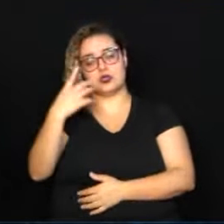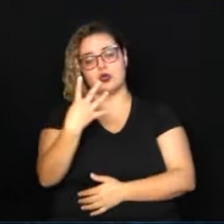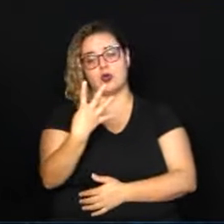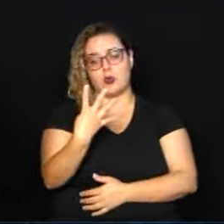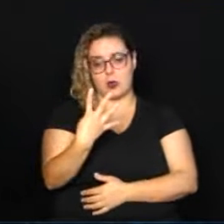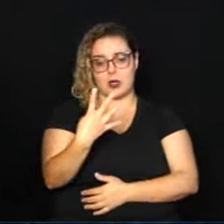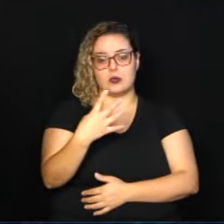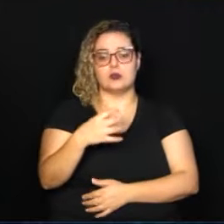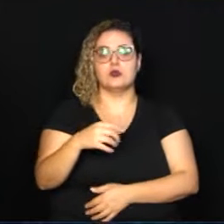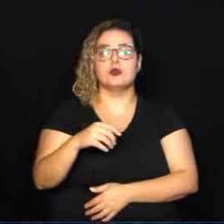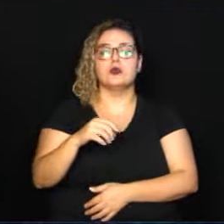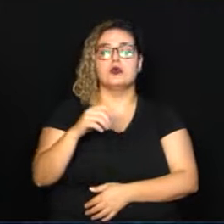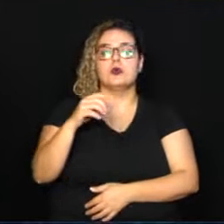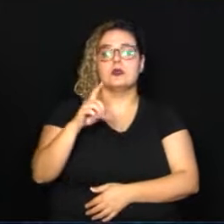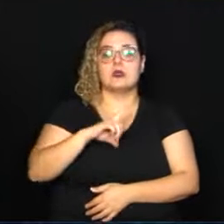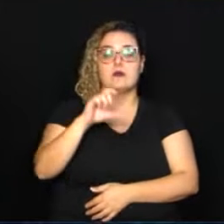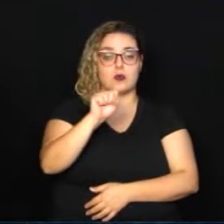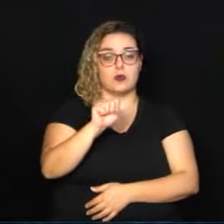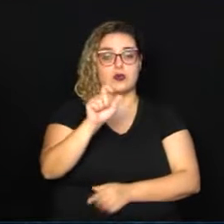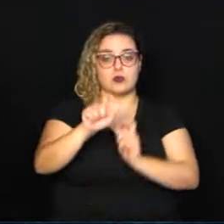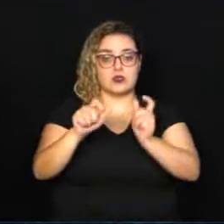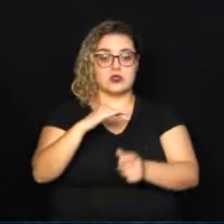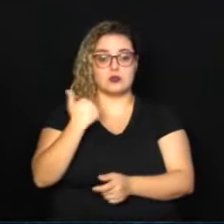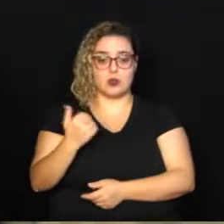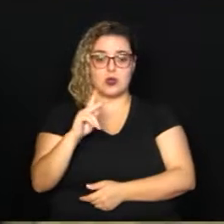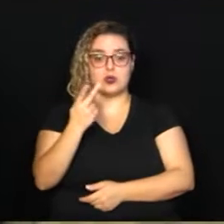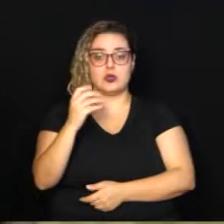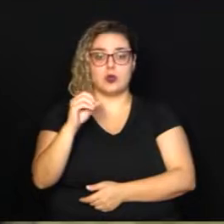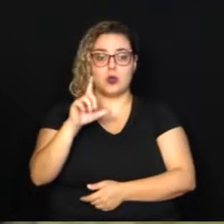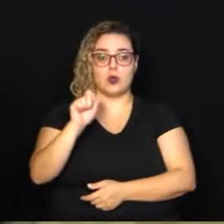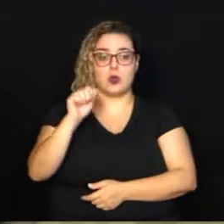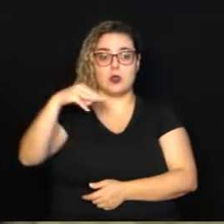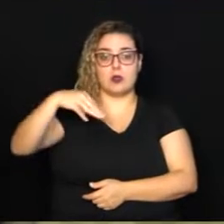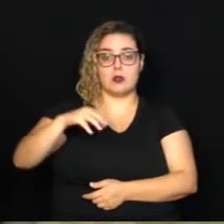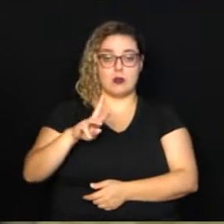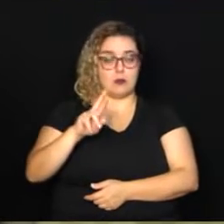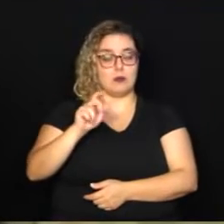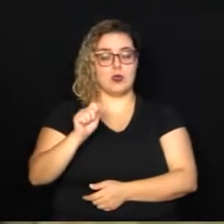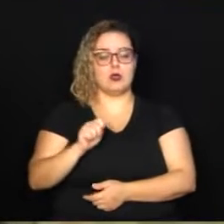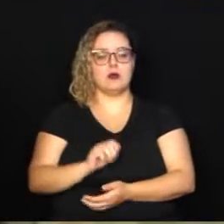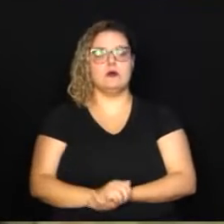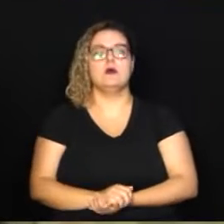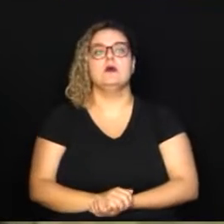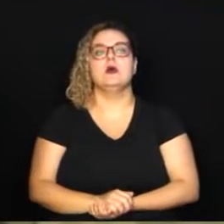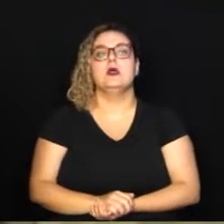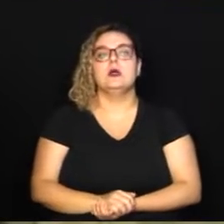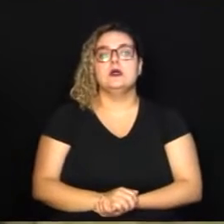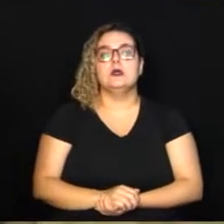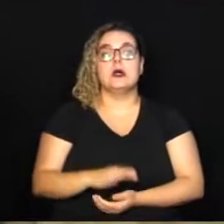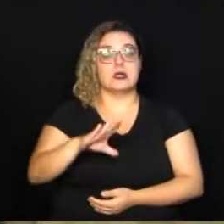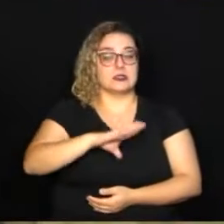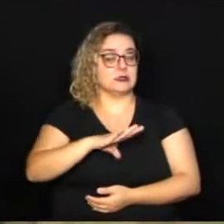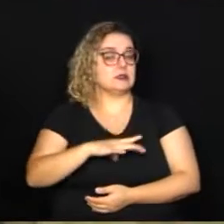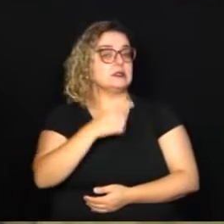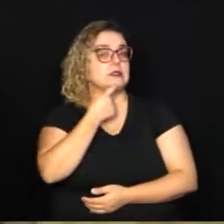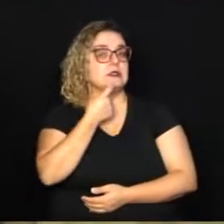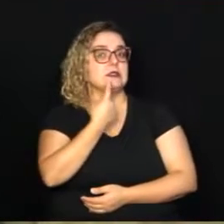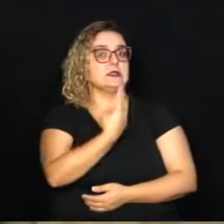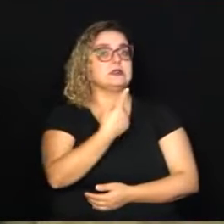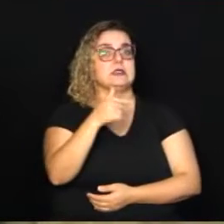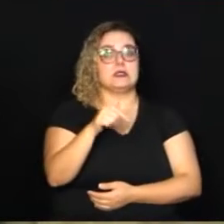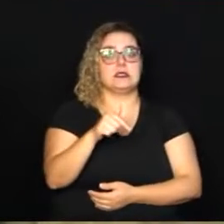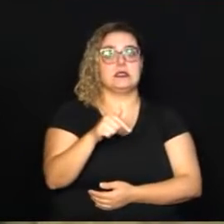gente aguarda uma atualização dessa cidade também. Por falar em atualização na cidade de Campinas, 17 óbitos